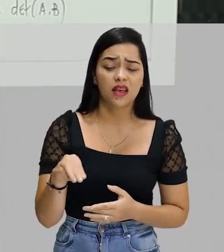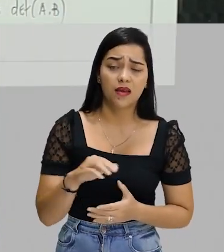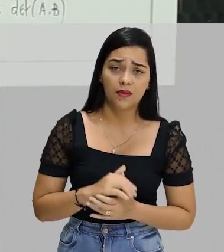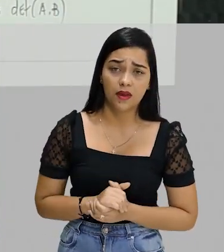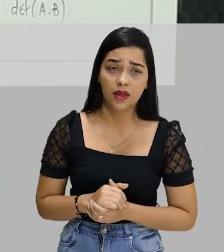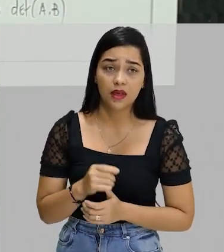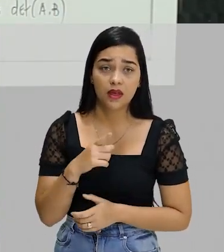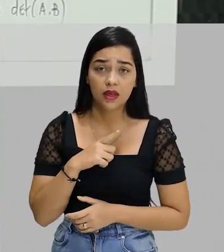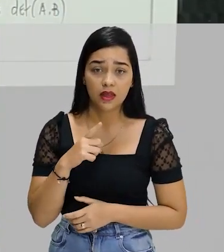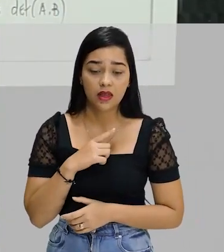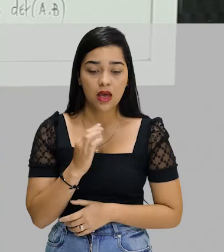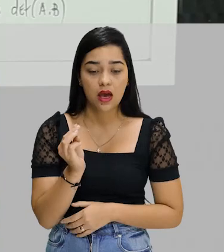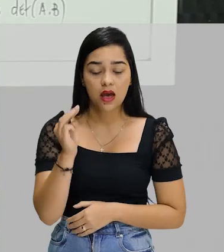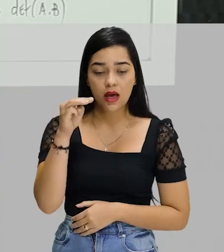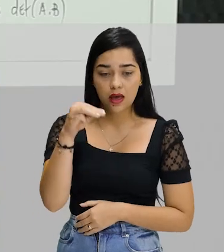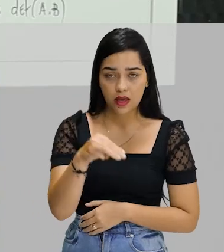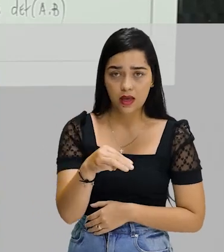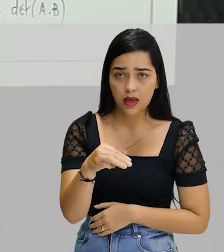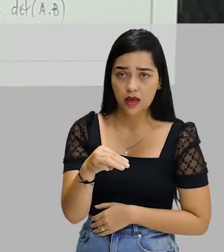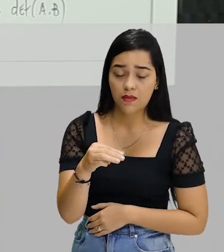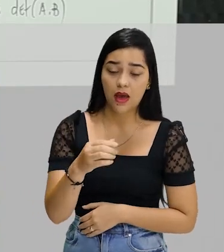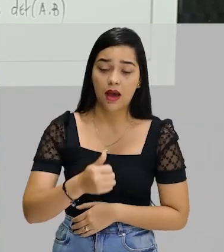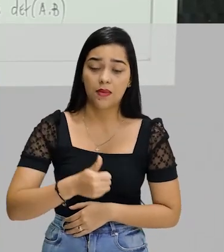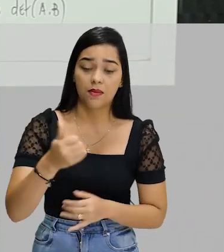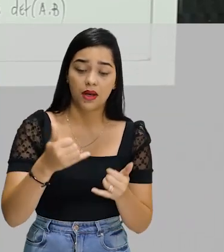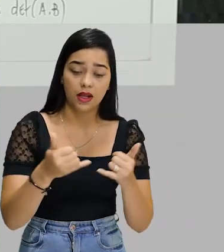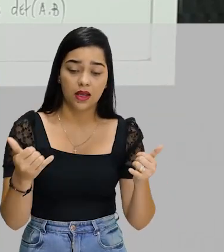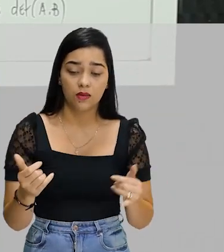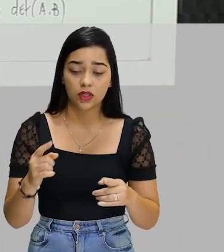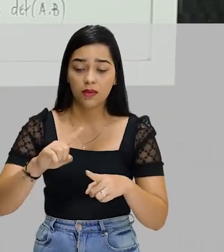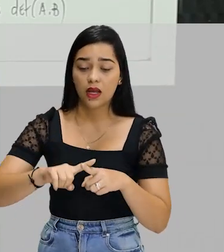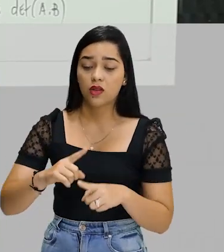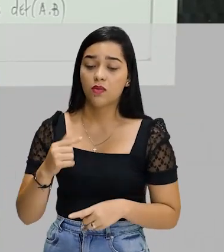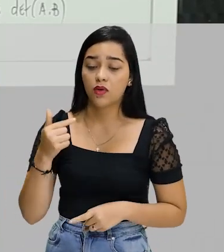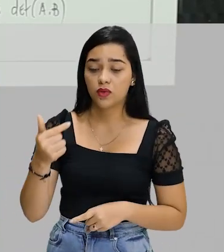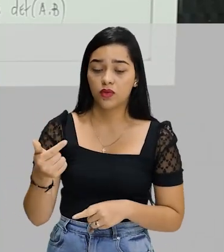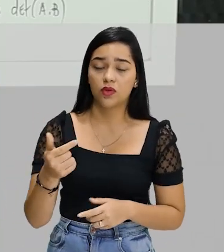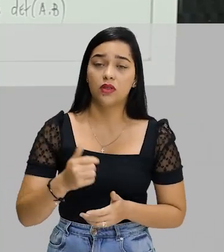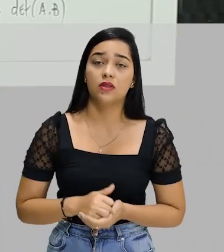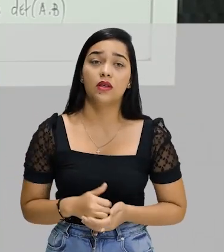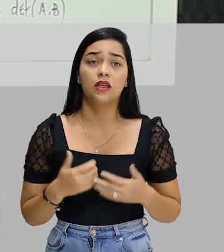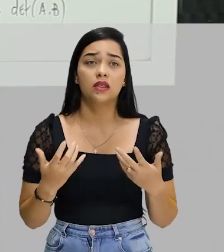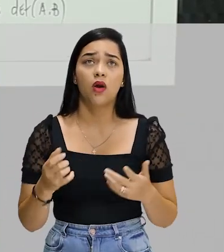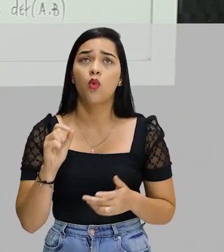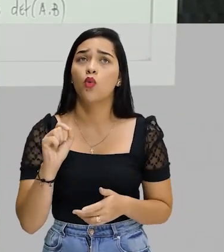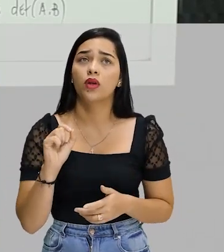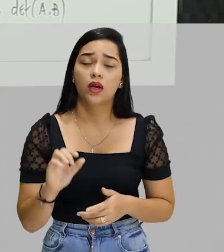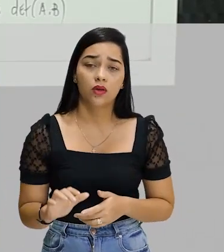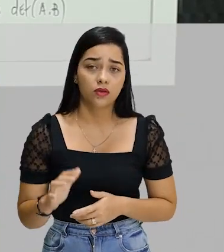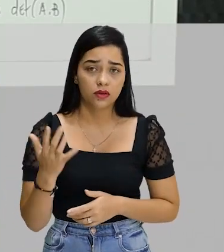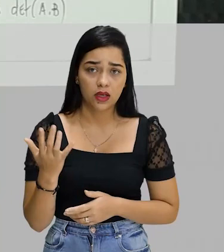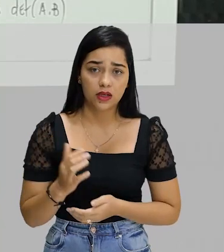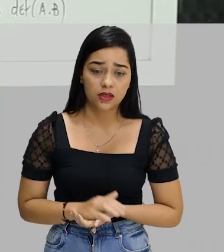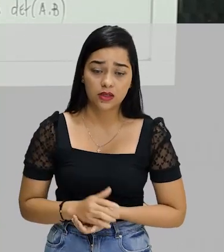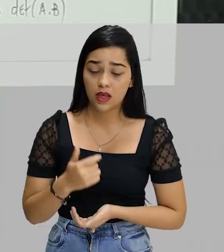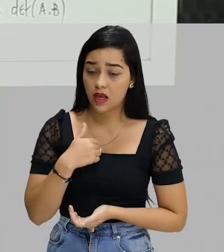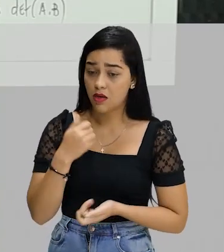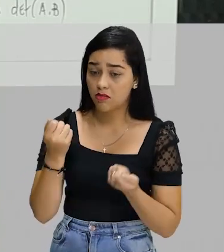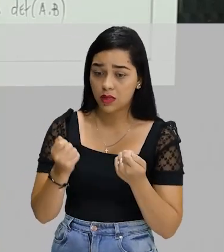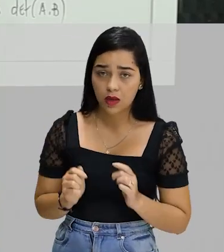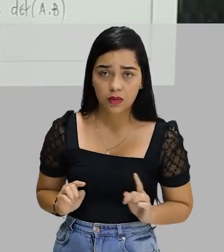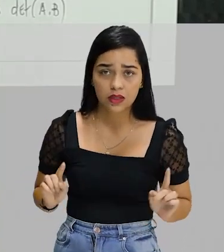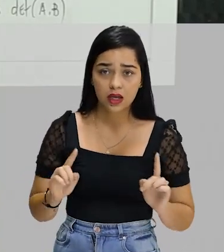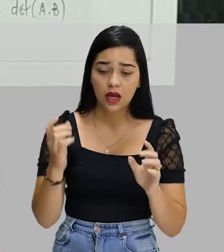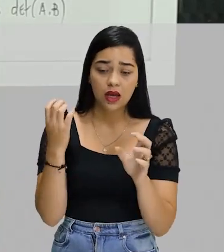formada pegando a matriz M, pegando a primeira linha e multiplicando por 2. Galera, então, o que acontece? Eu não vou